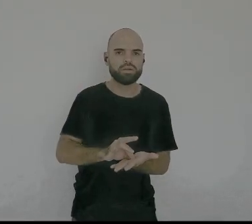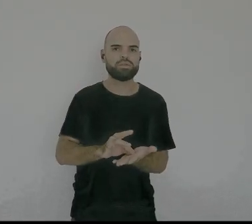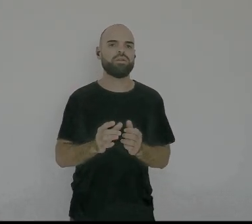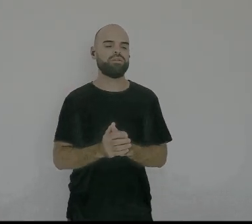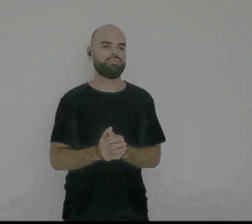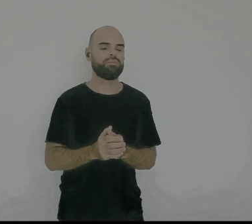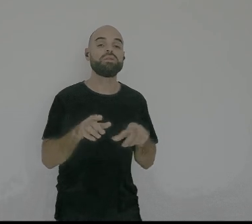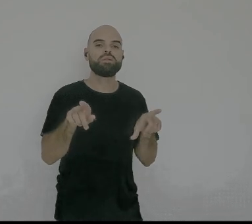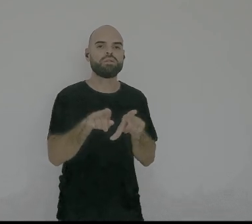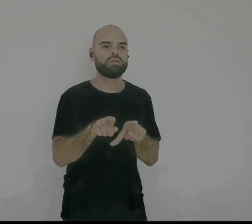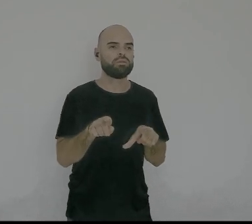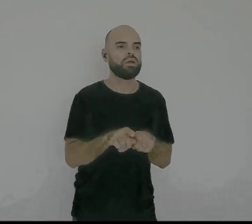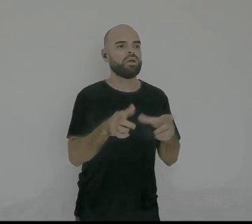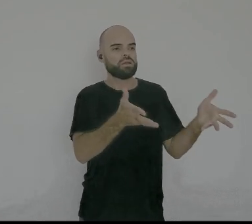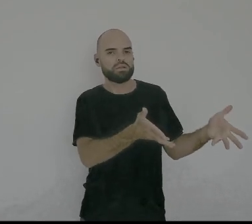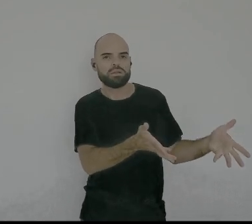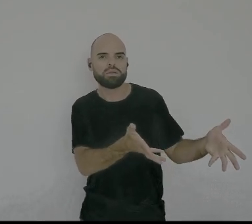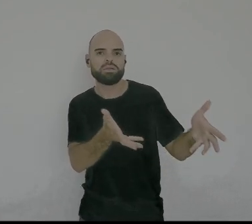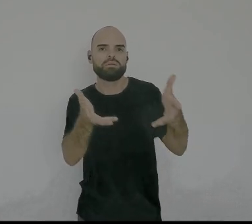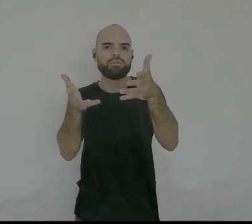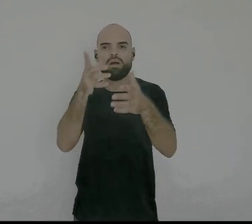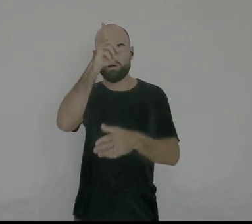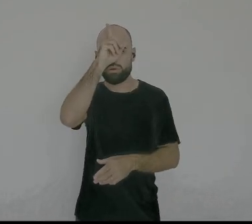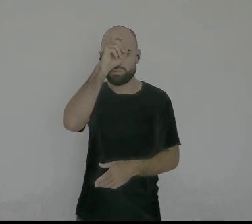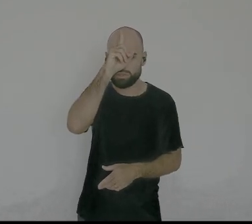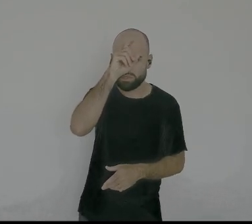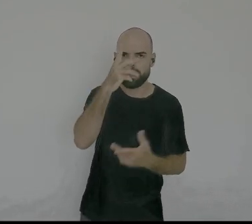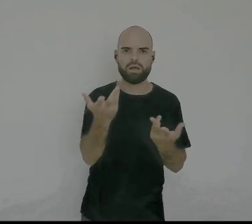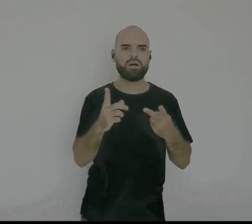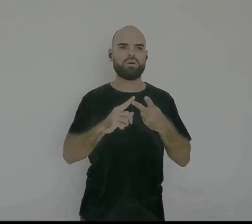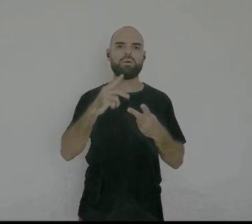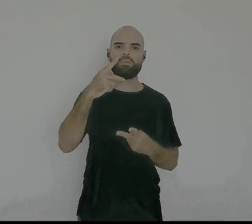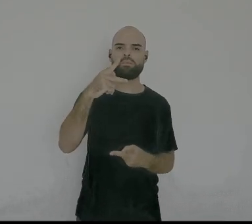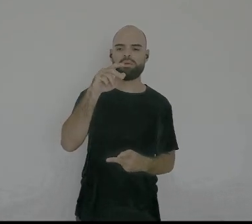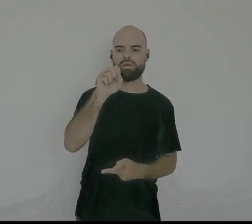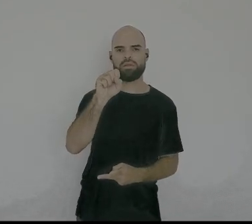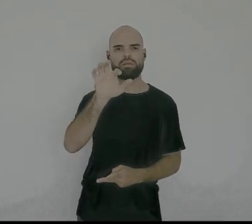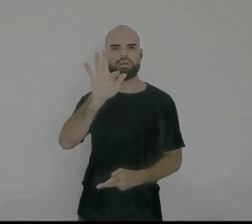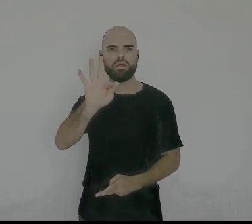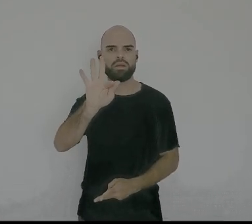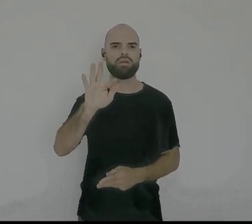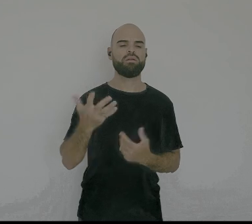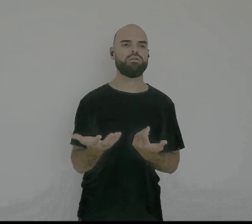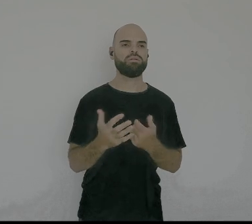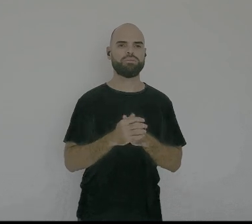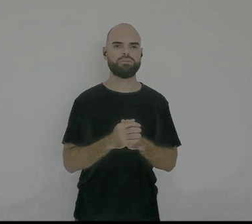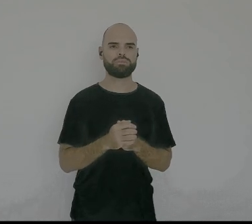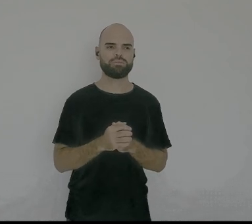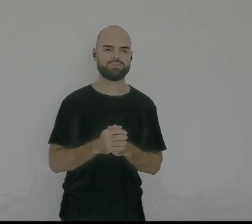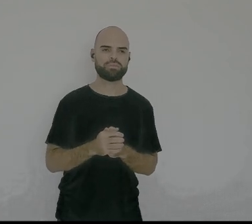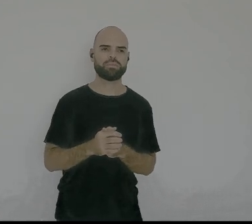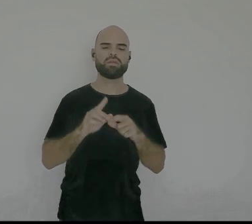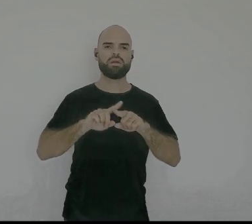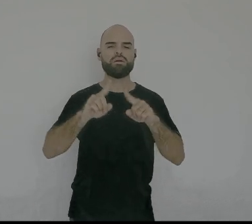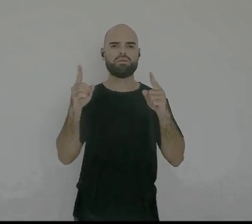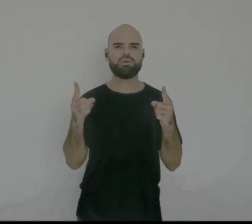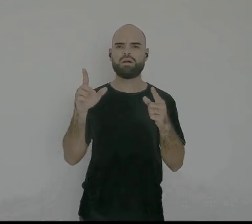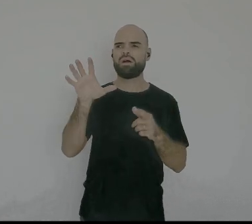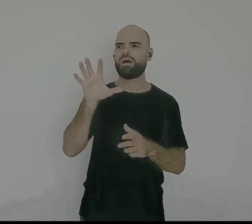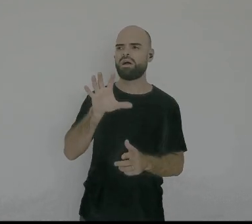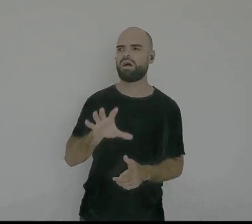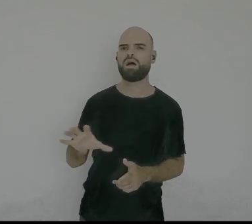à saúde secundários e terciários, ambulatoriais e hospitalares, em que condições.